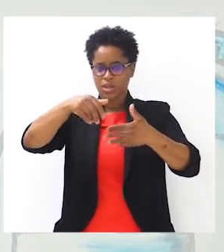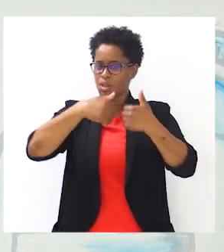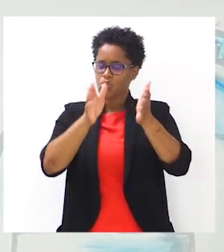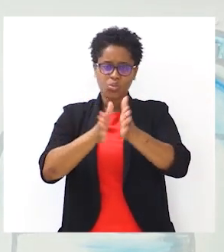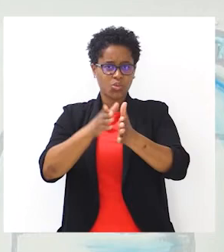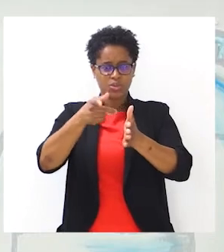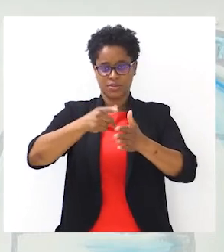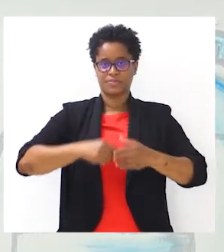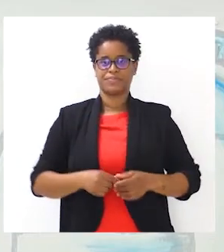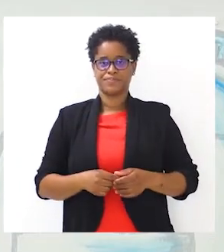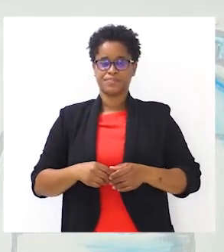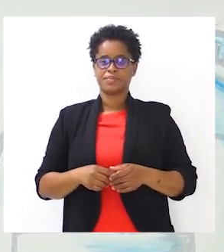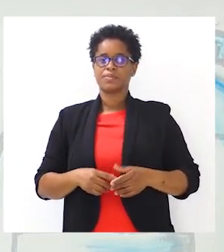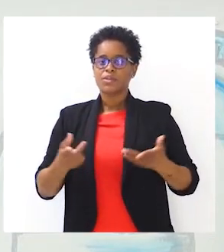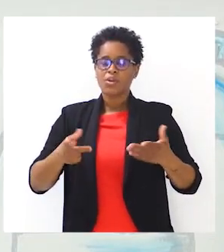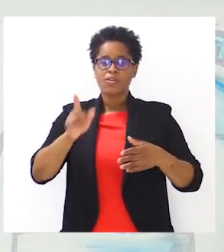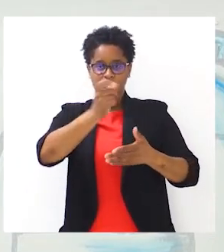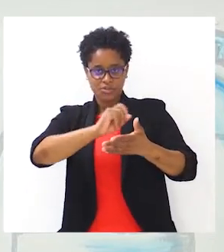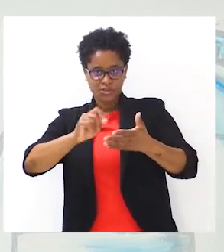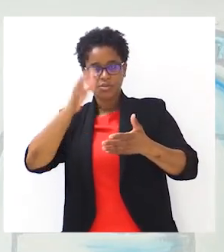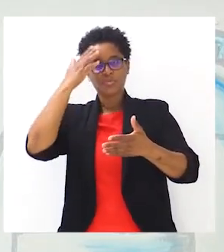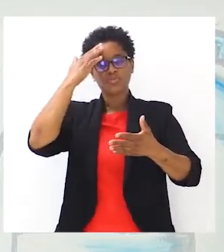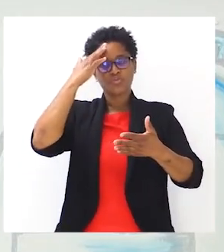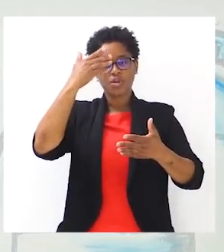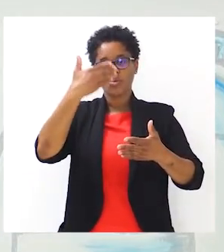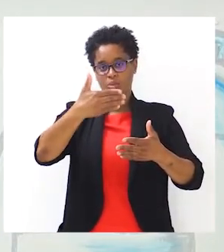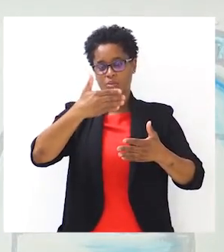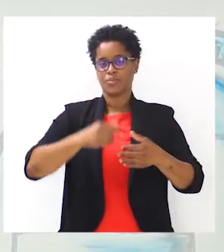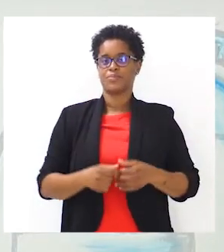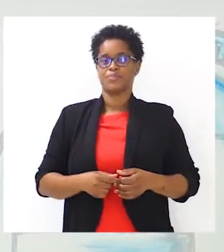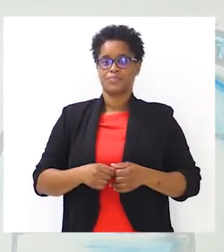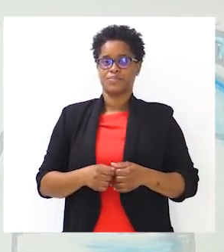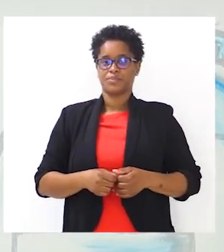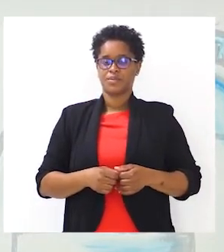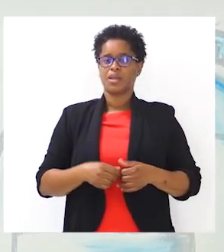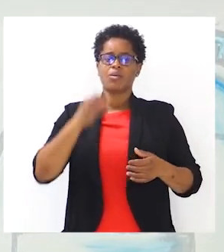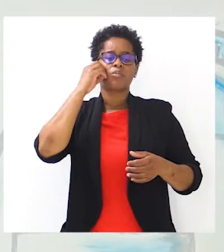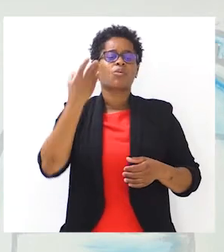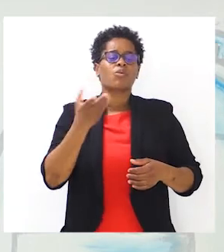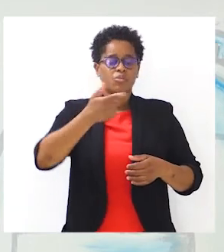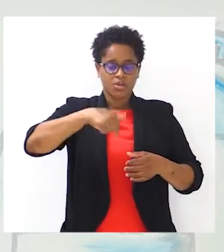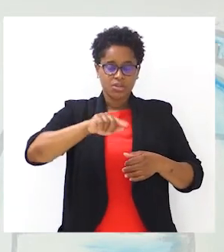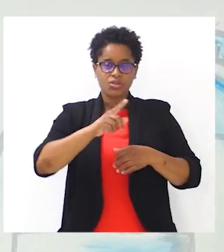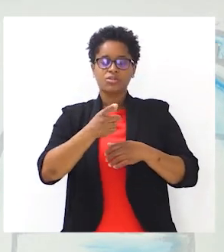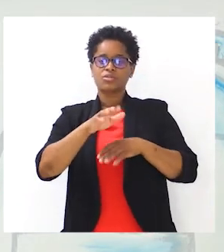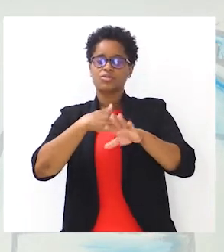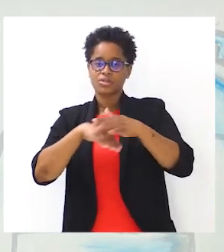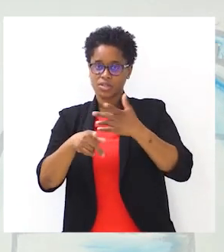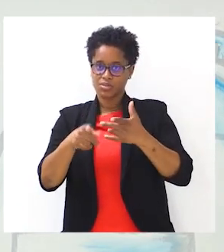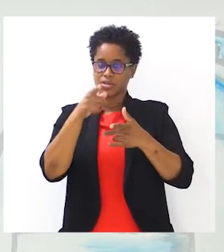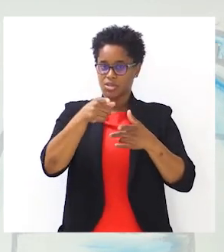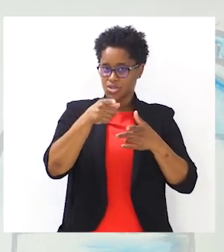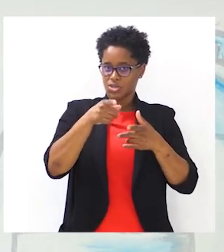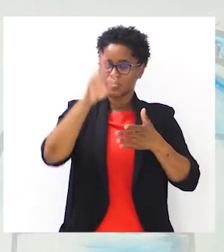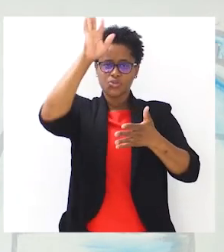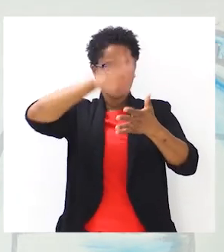é? Vamos representar pelo número 1. Como é que nós representamos